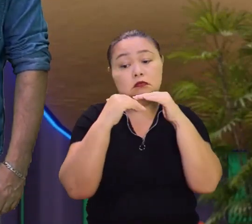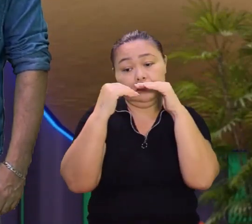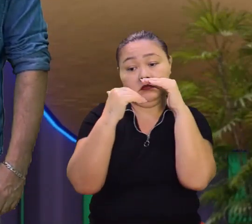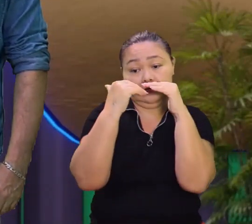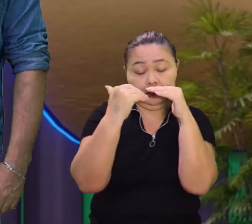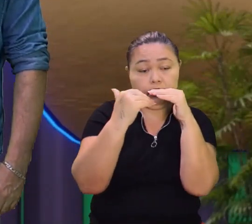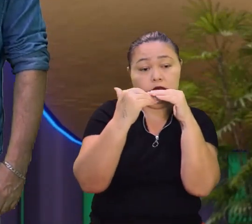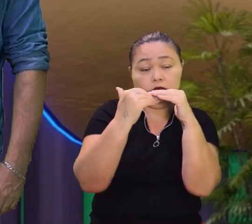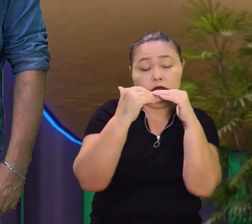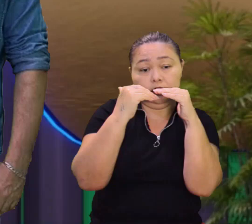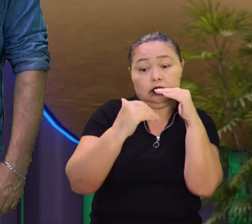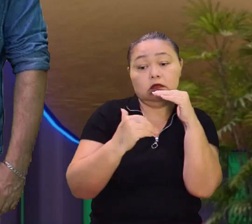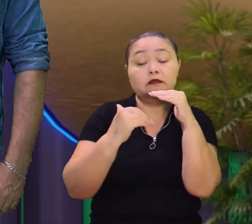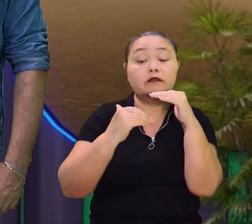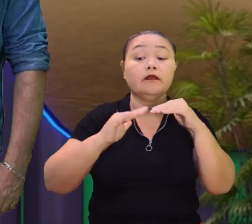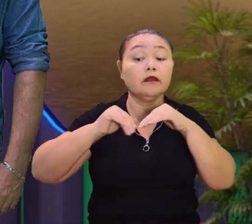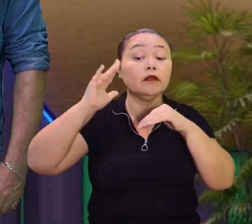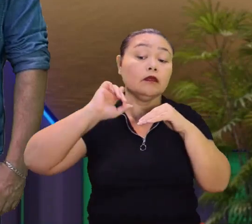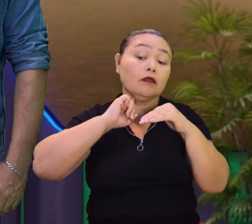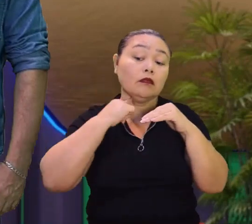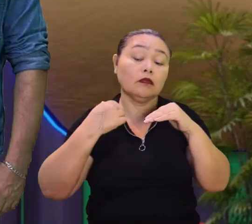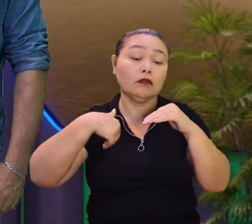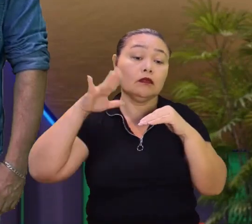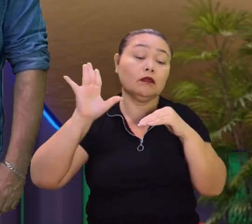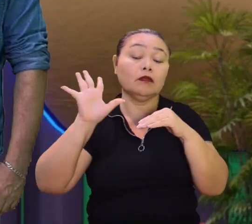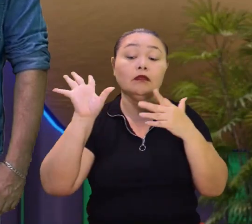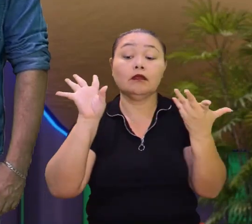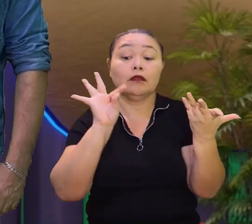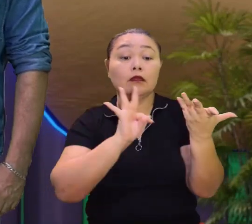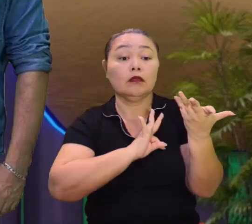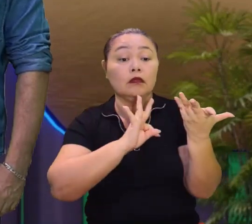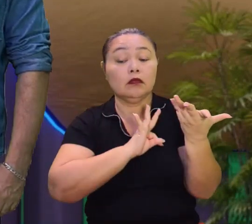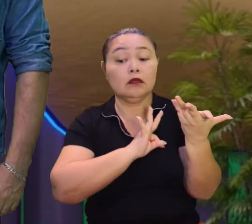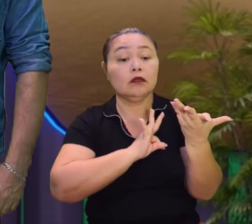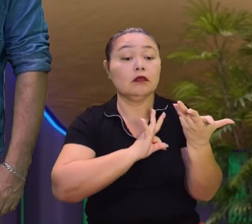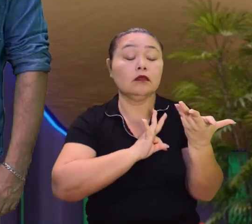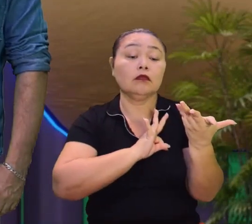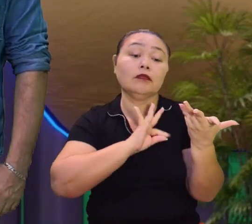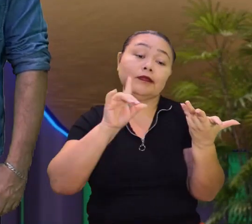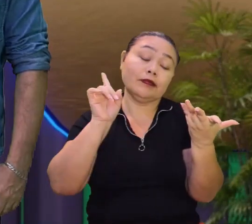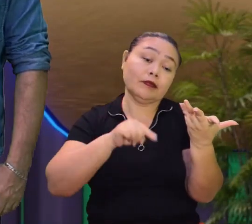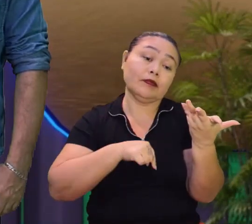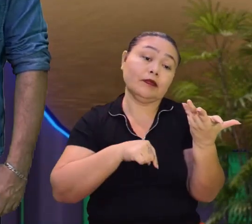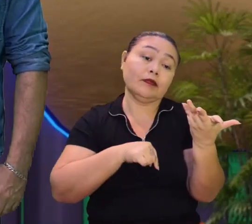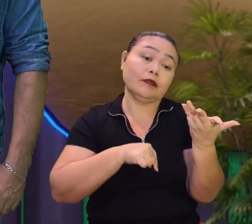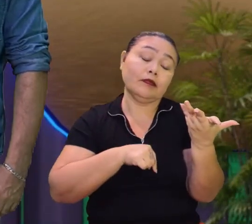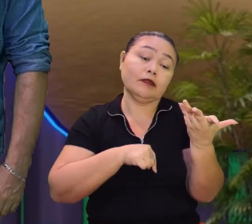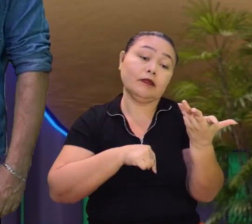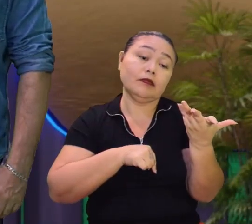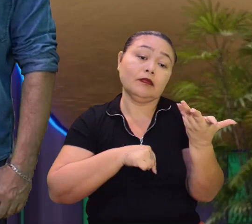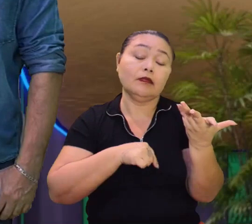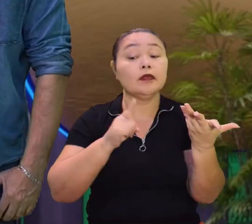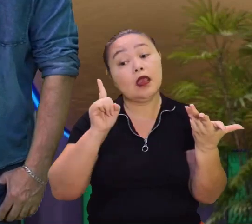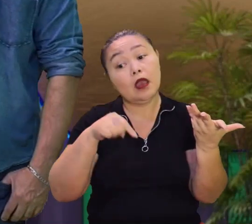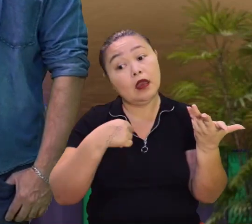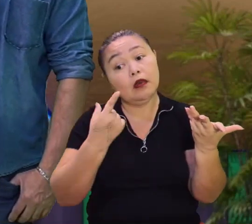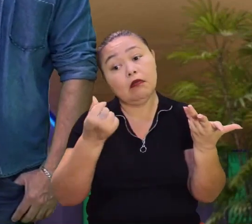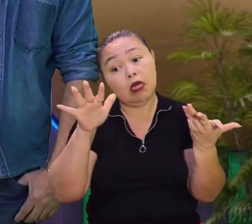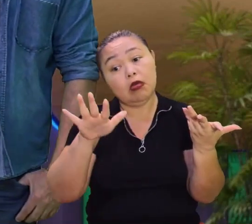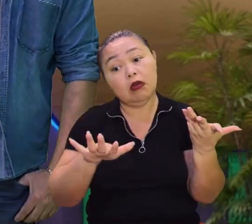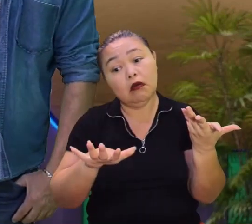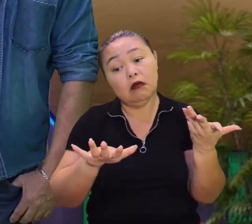desenvolvimento, este vai poluir mais, porque essas técnicas nem sempre são tão